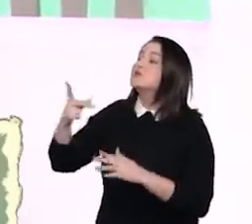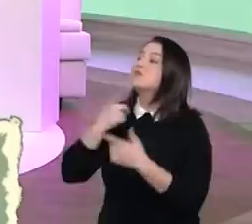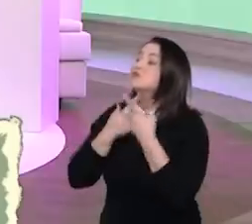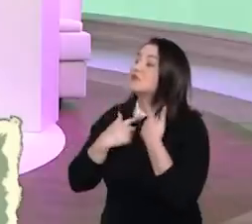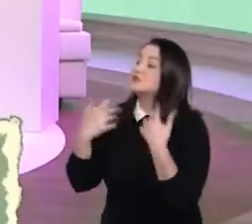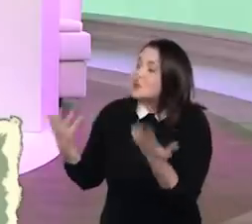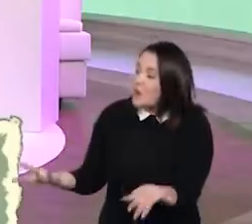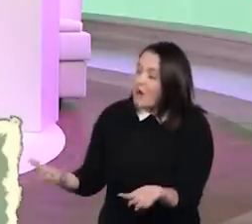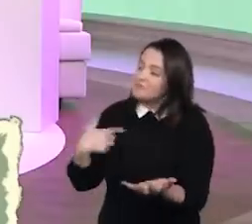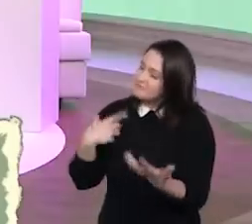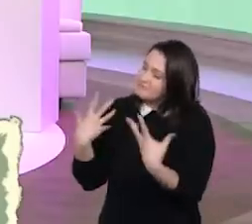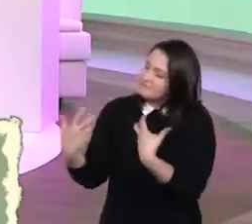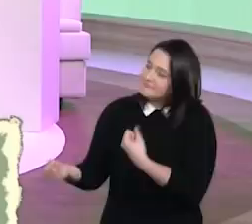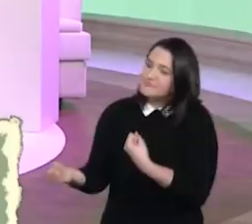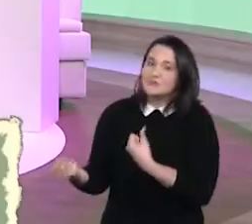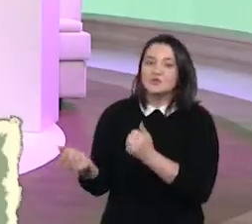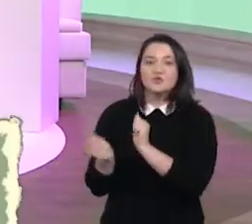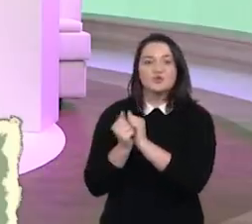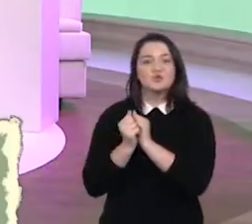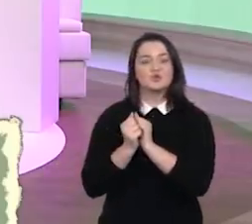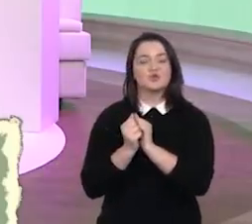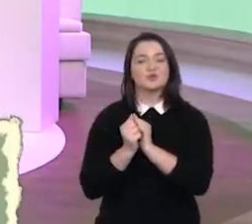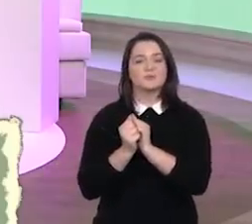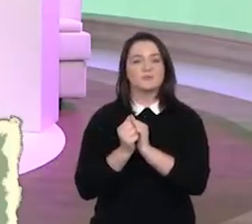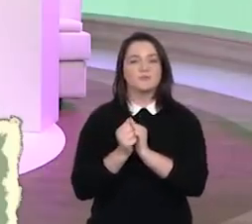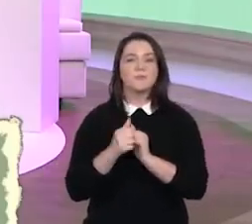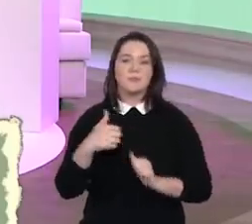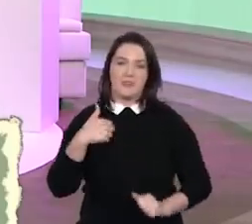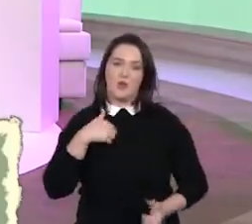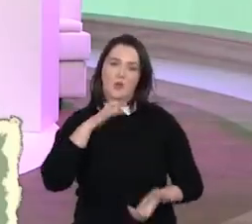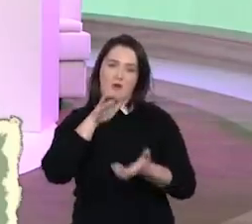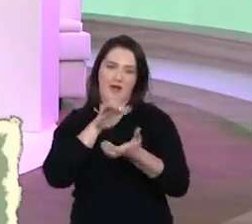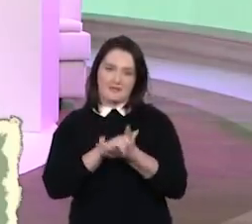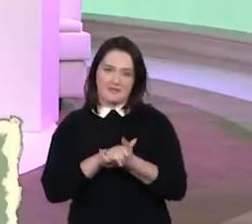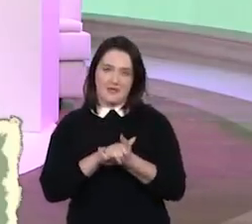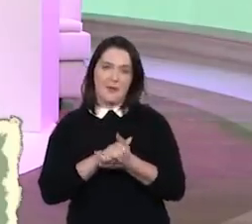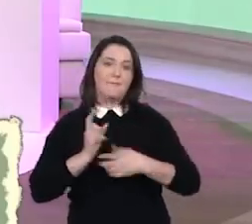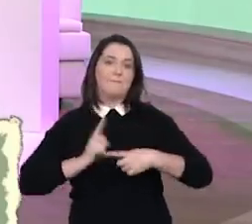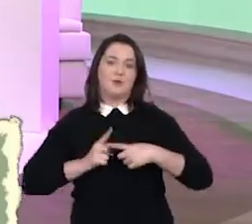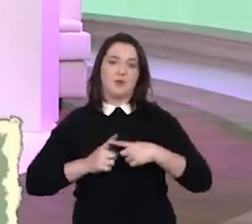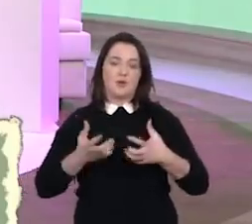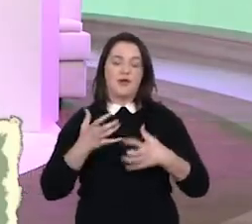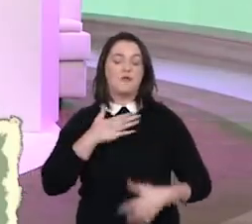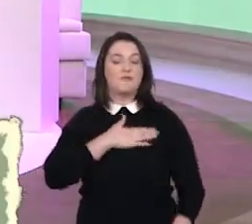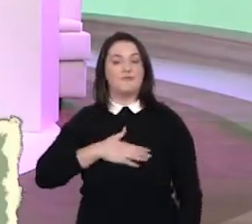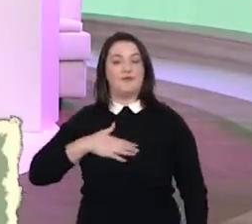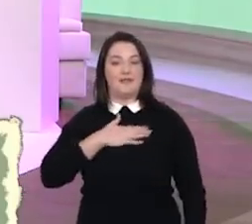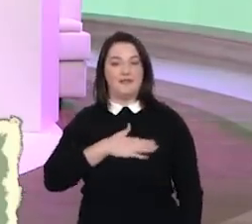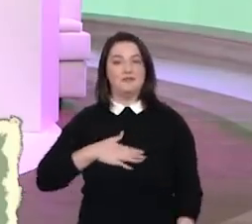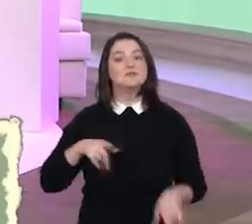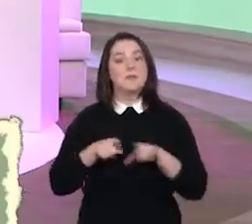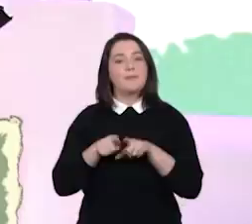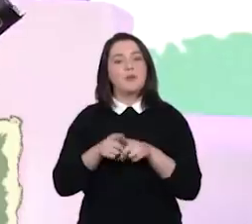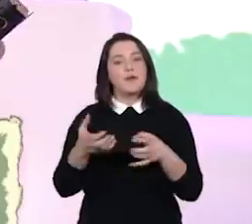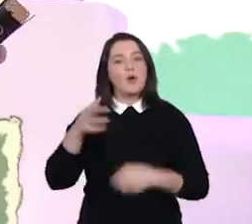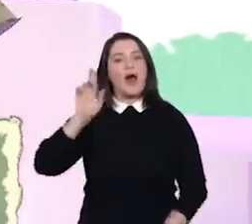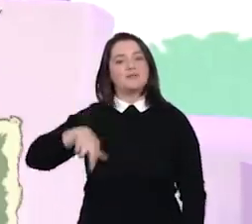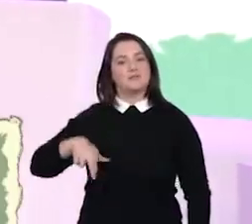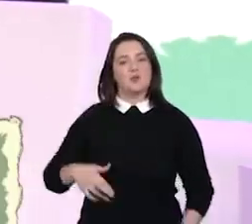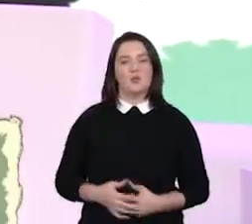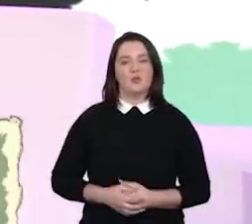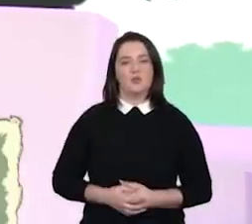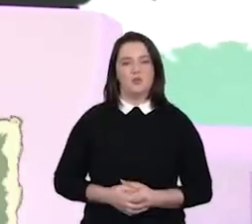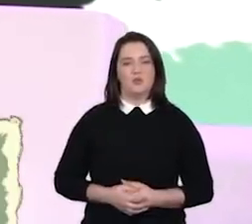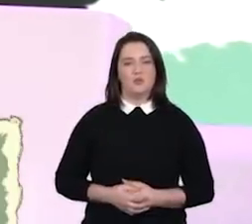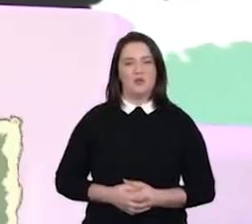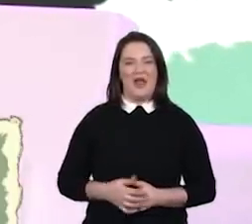você? Eu sempre digo que eu casei para ser feliz e para ter razão. Eu não casei para